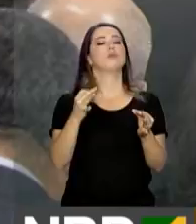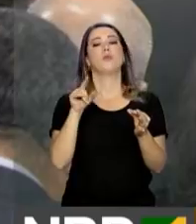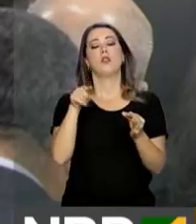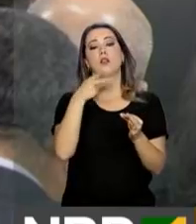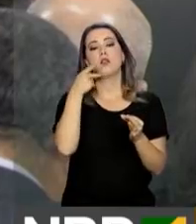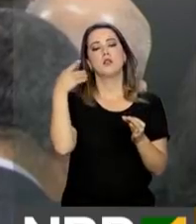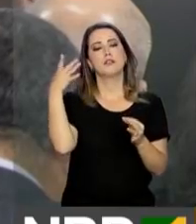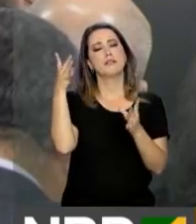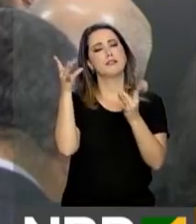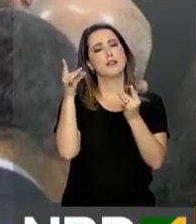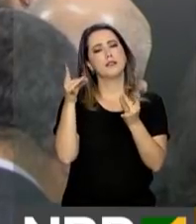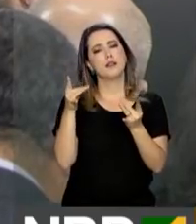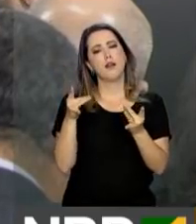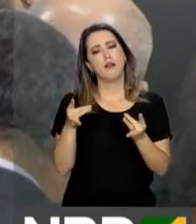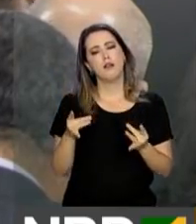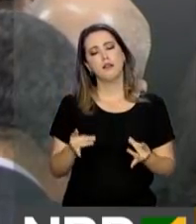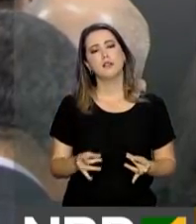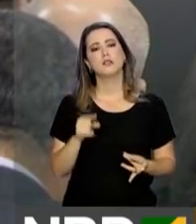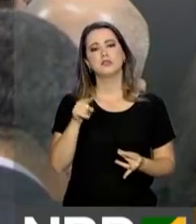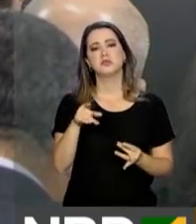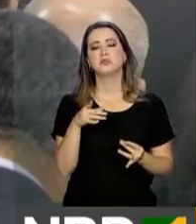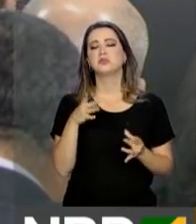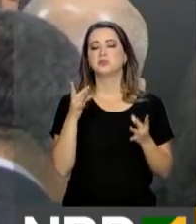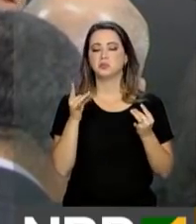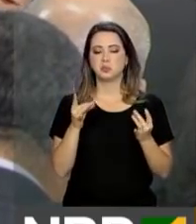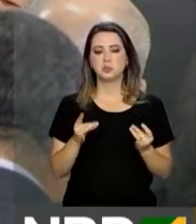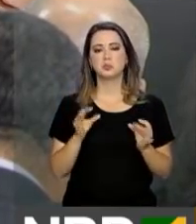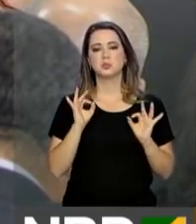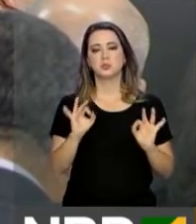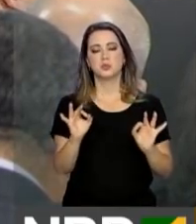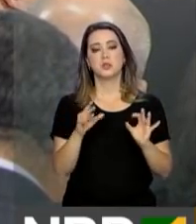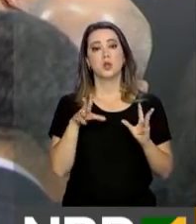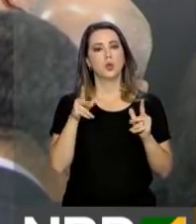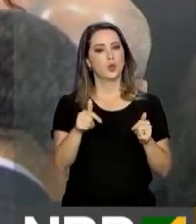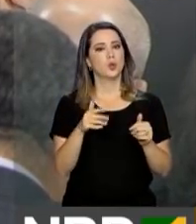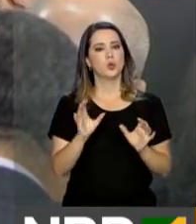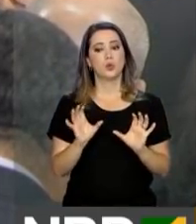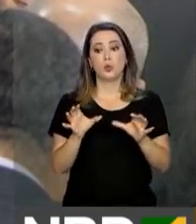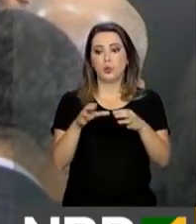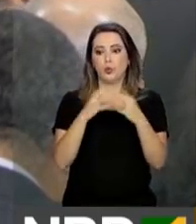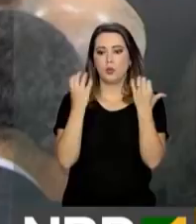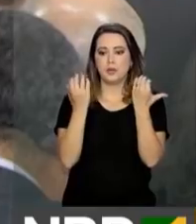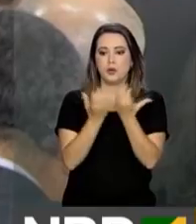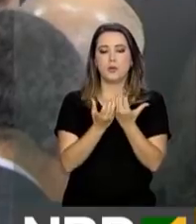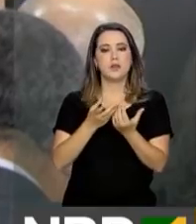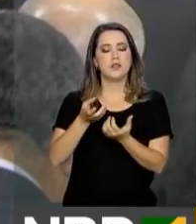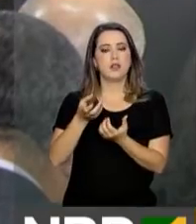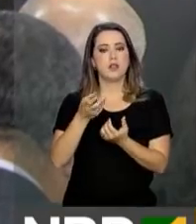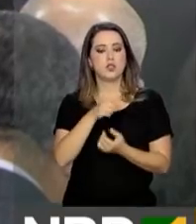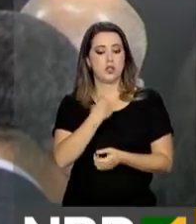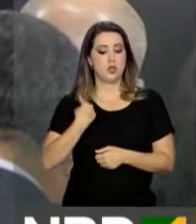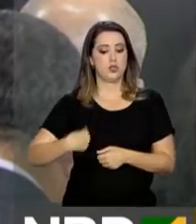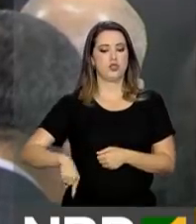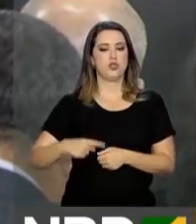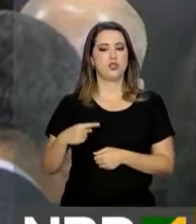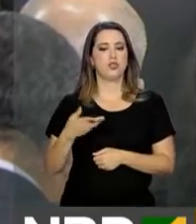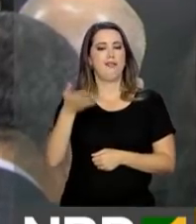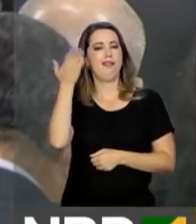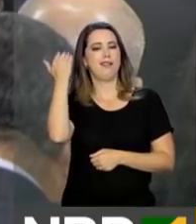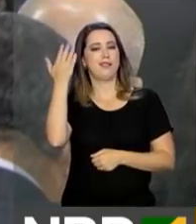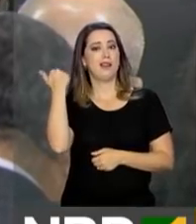descreve com riqueza de detalhes toda a civilização chinesa desde o início até os dias